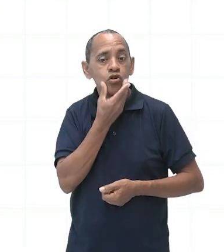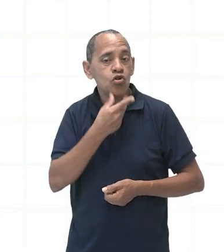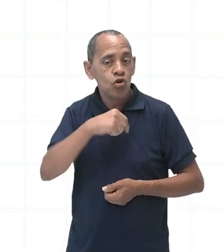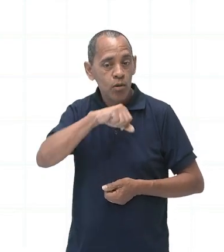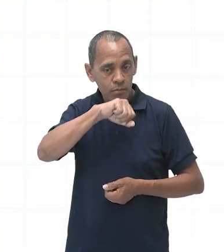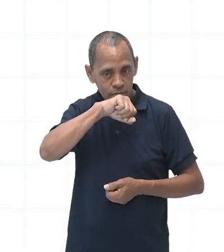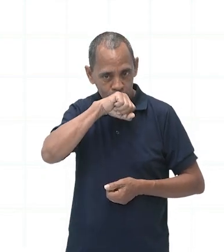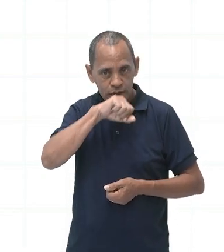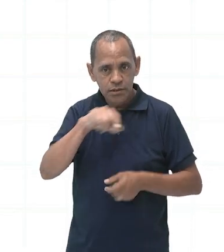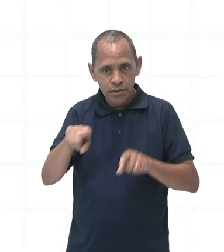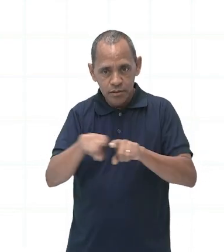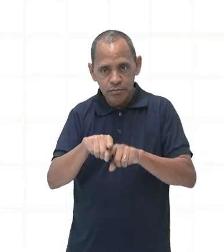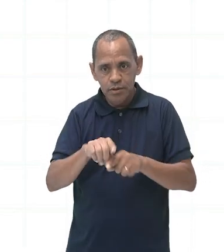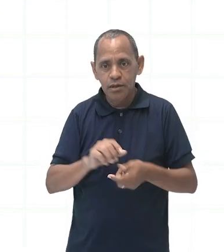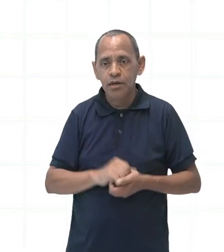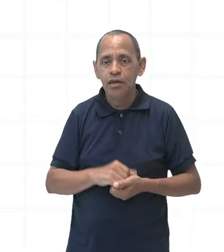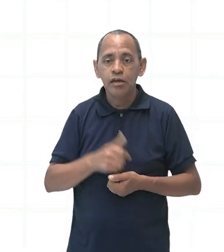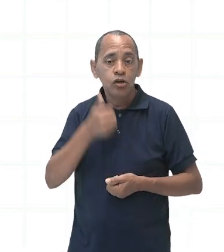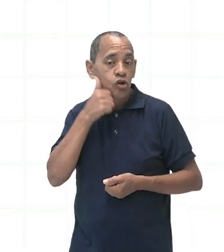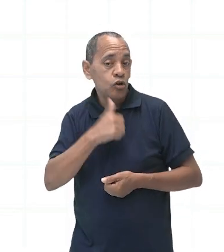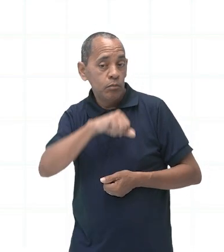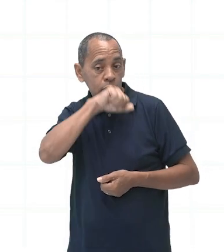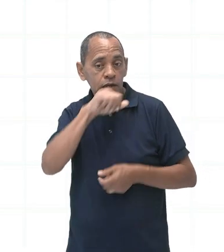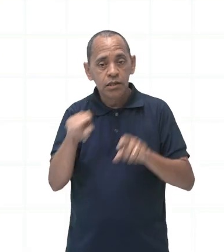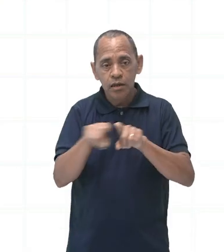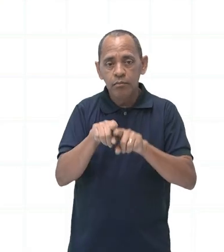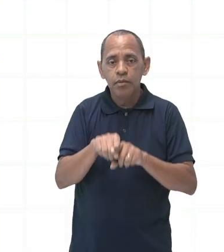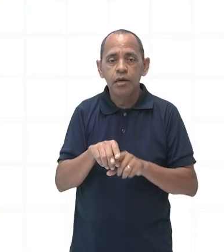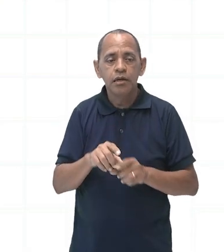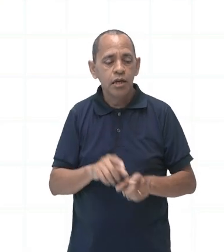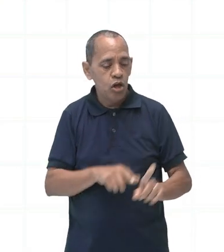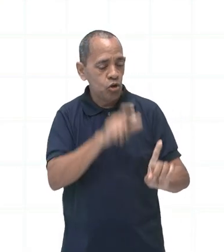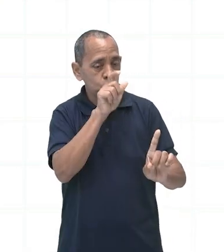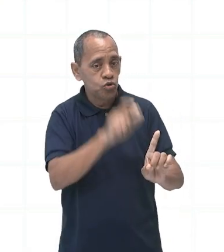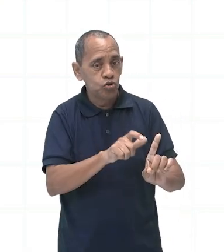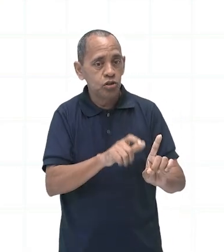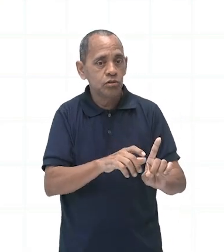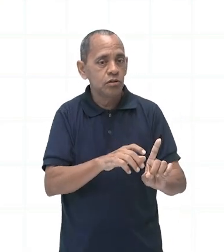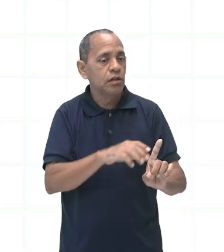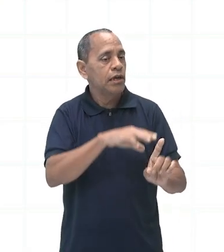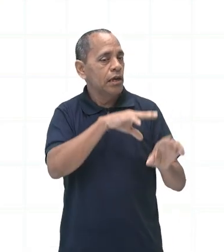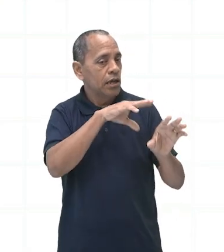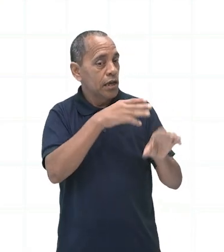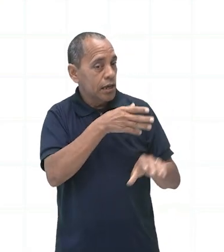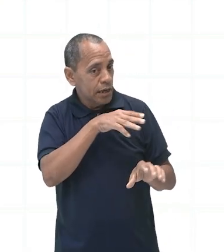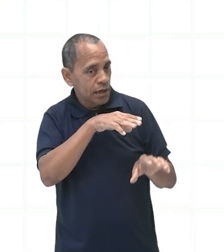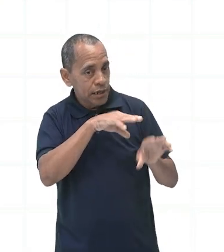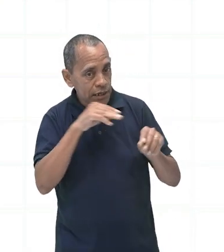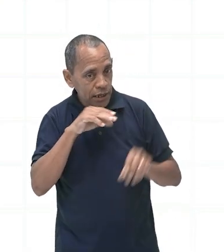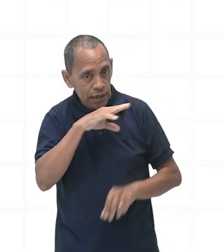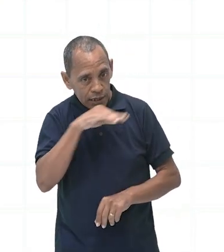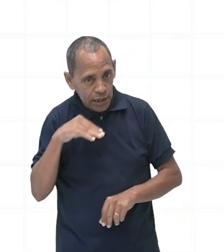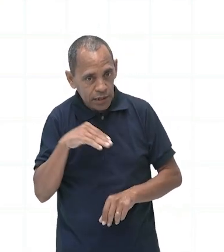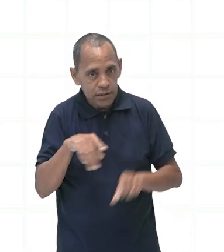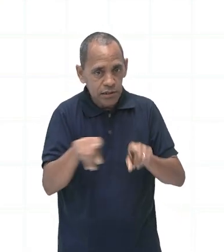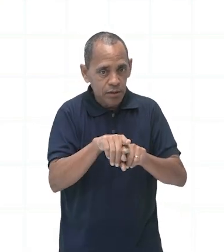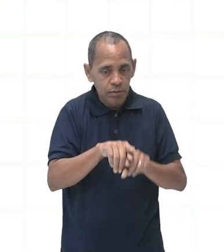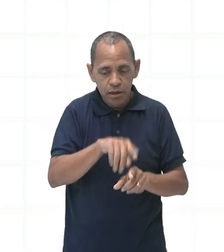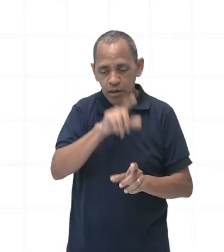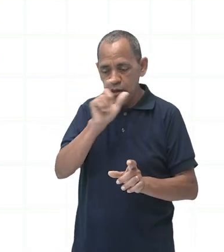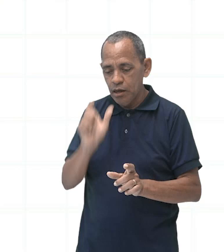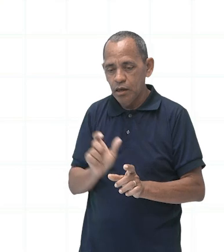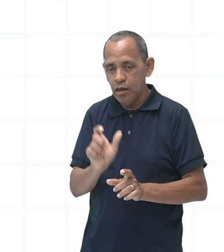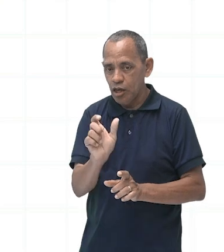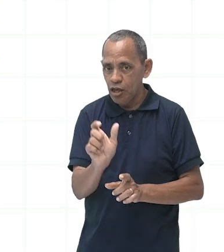seus pais. Então, nota que pelos seus pais não é sujeito da oração, correto? É um sujeito que